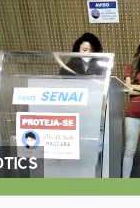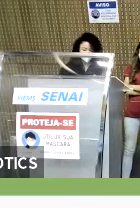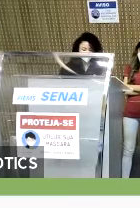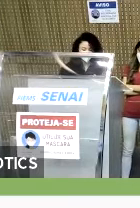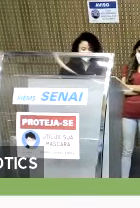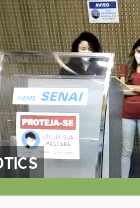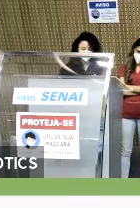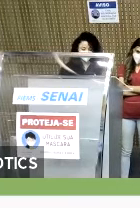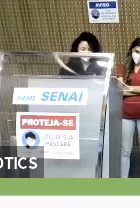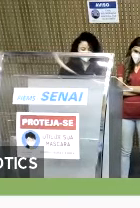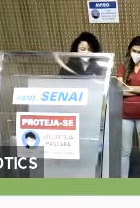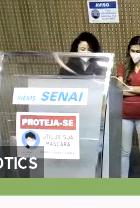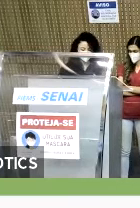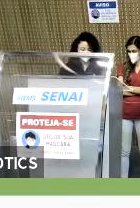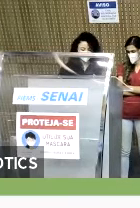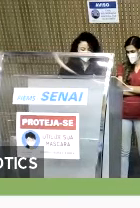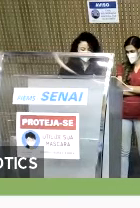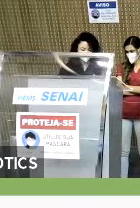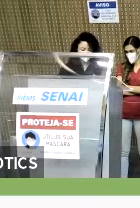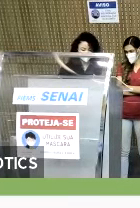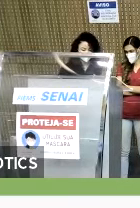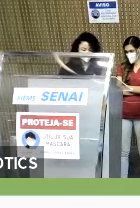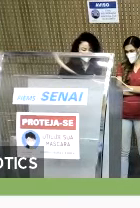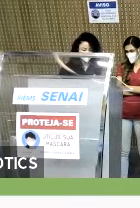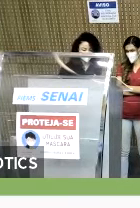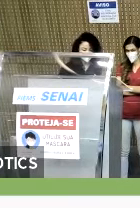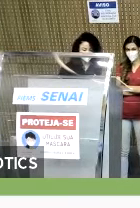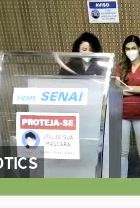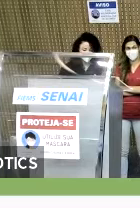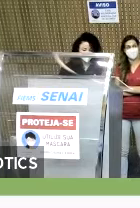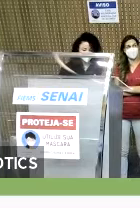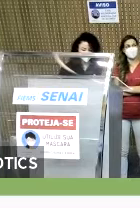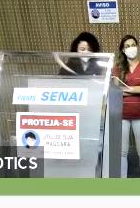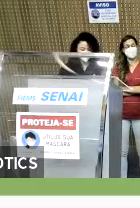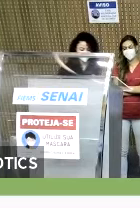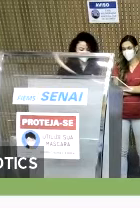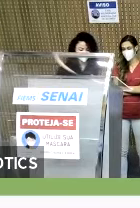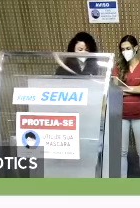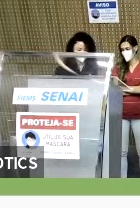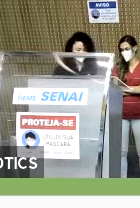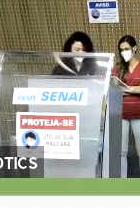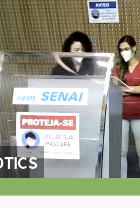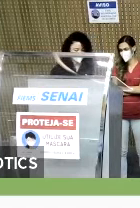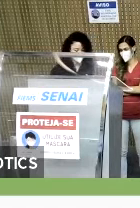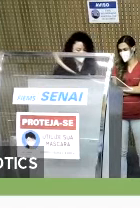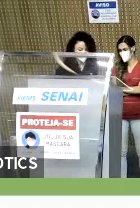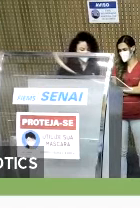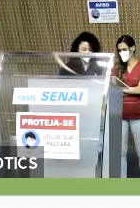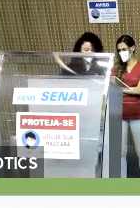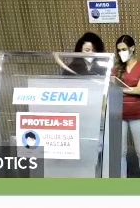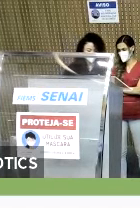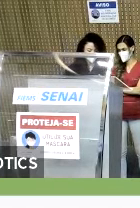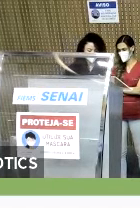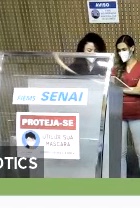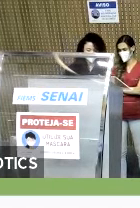não sei se foi por problema do computador, da internet ou do próprio sistema que estava oscilando durante algum tempo. As